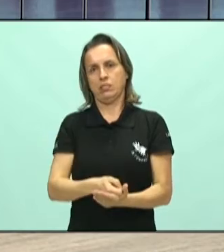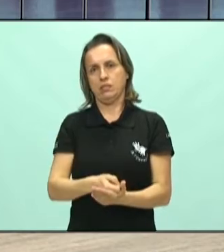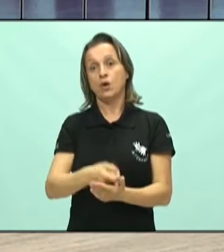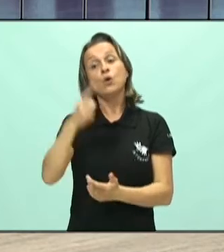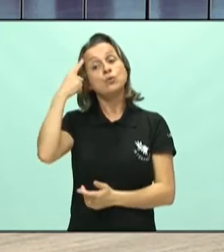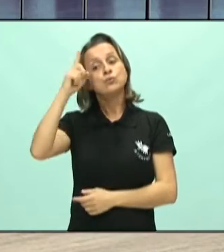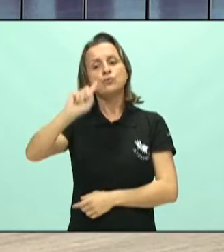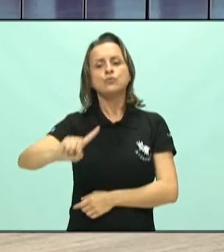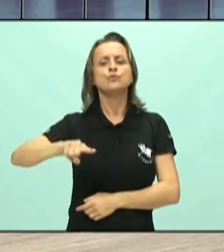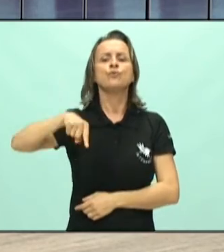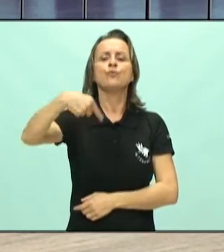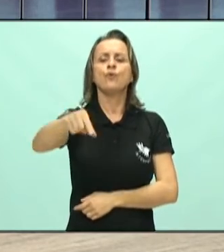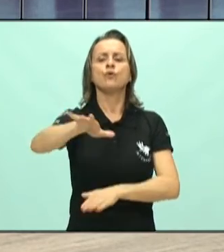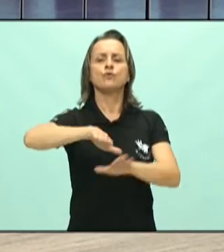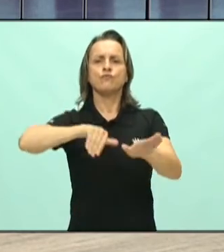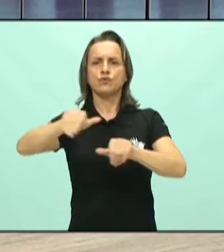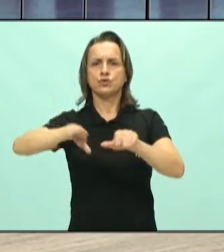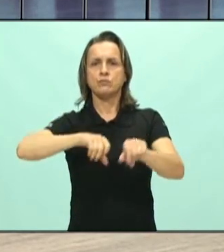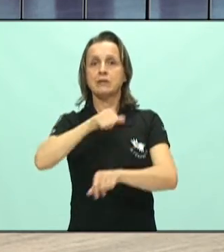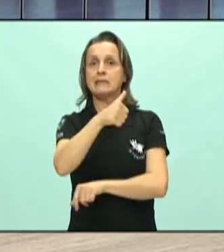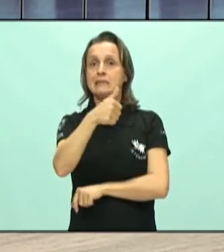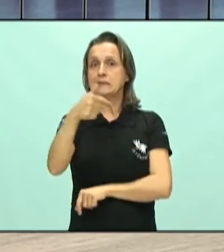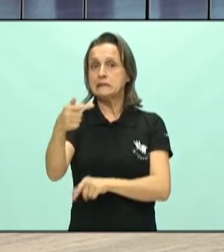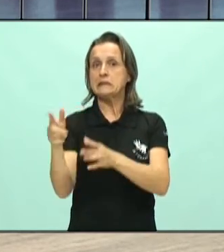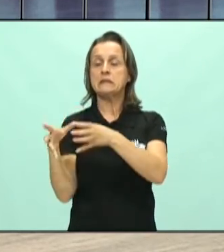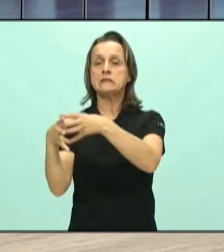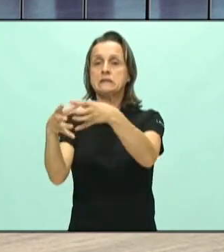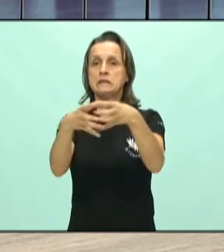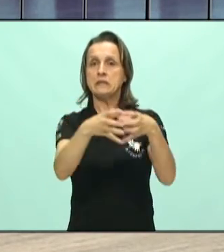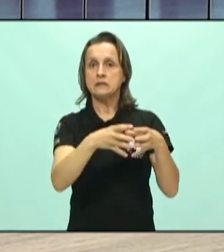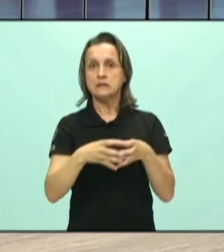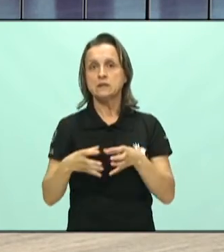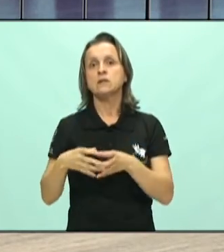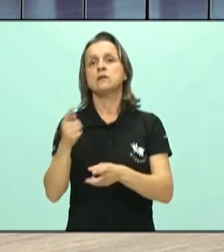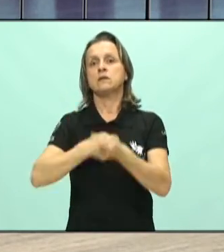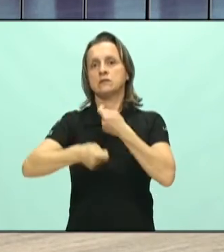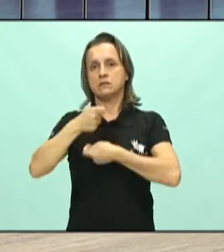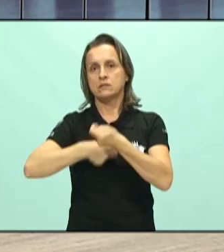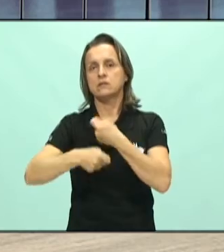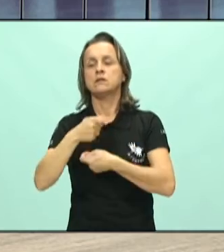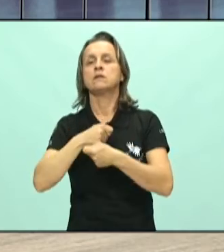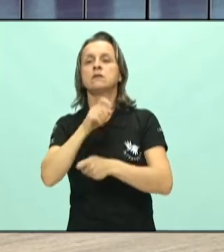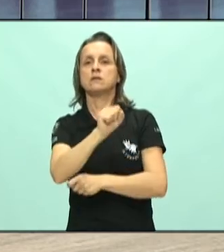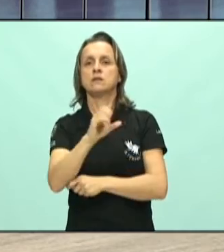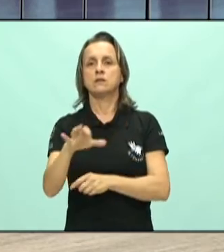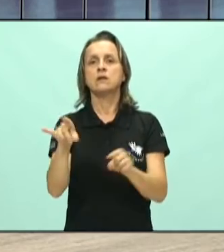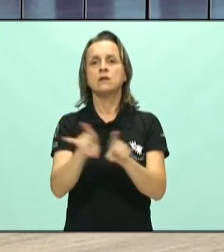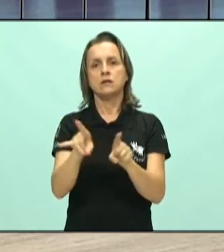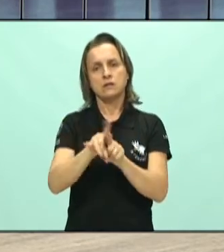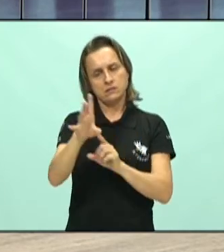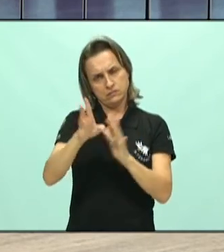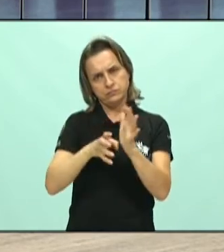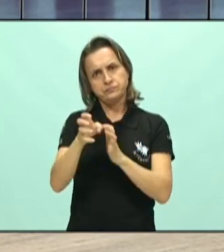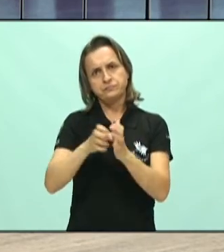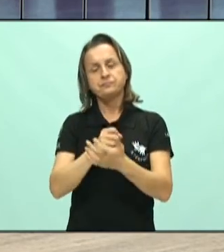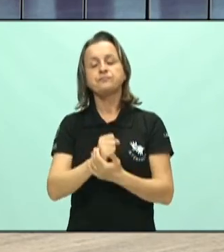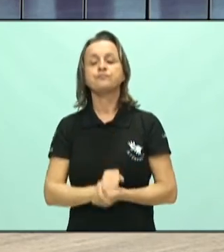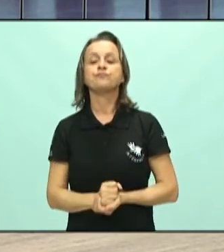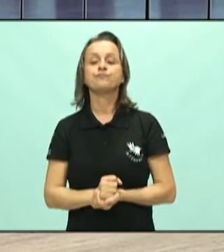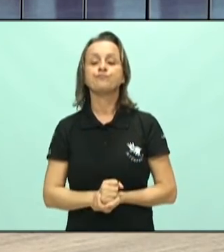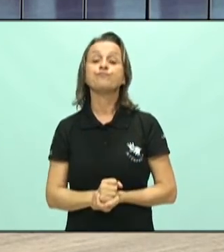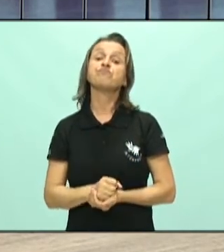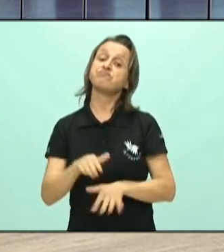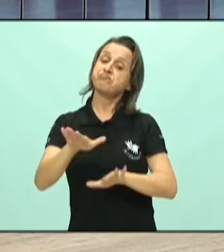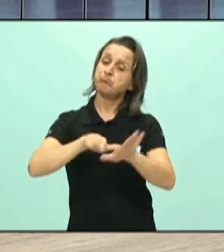segmentos da economia catarinense, 17, inclusive algumas empresas. E ali ficou claro que o